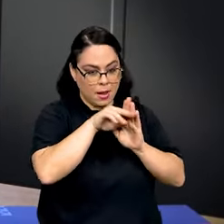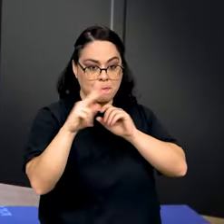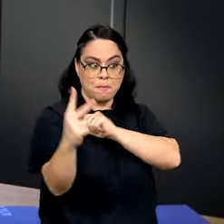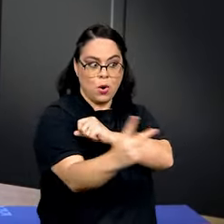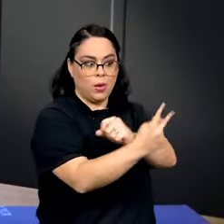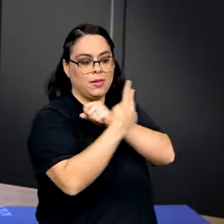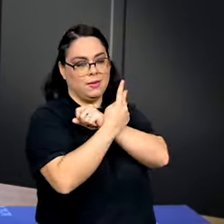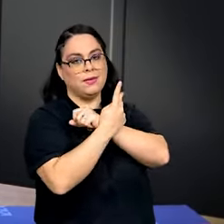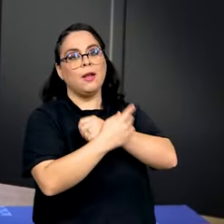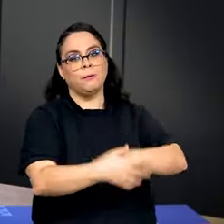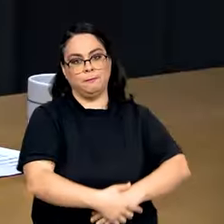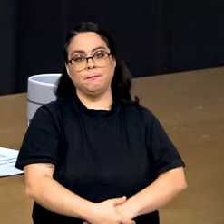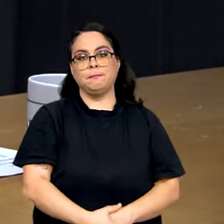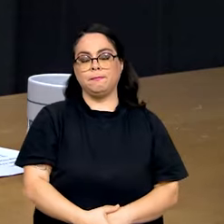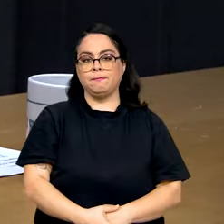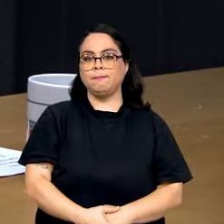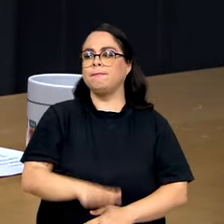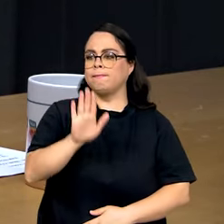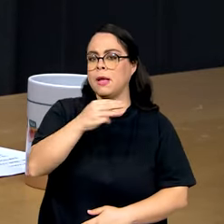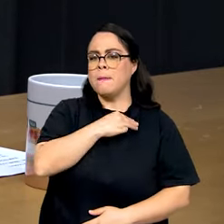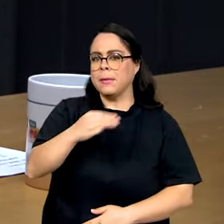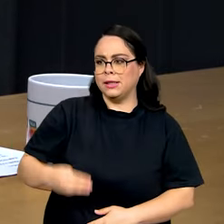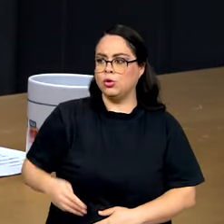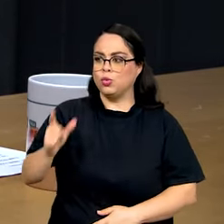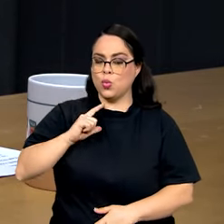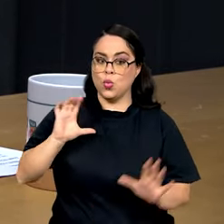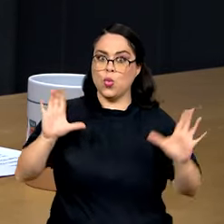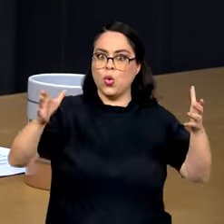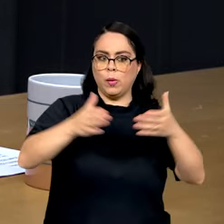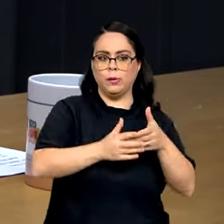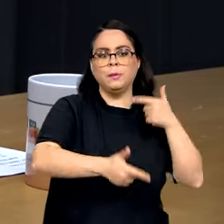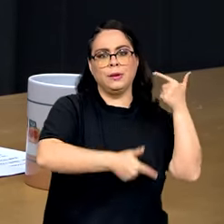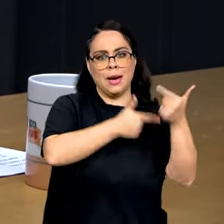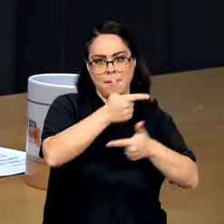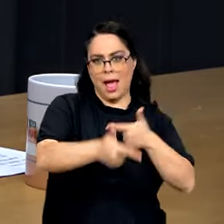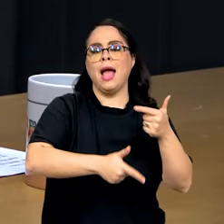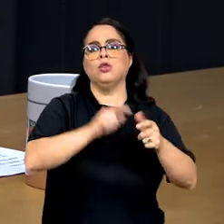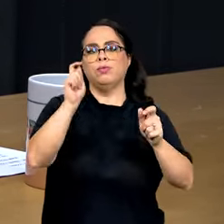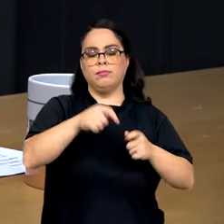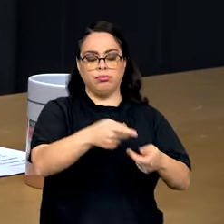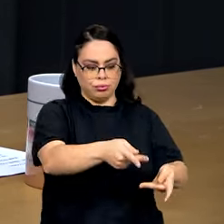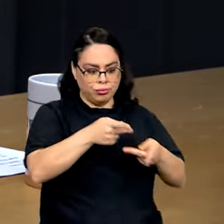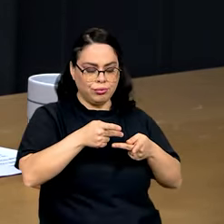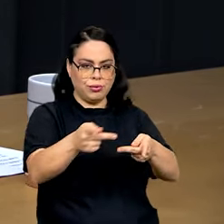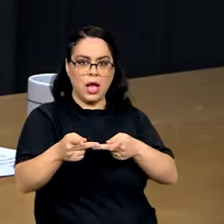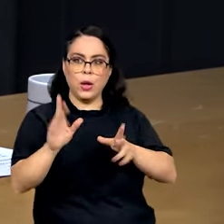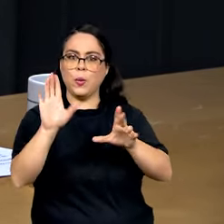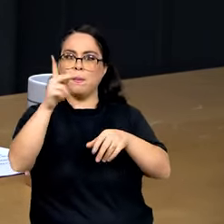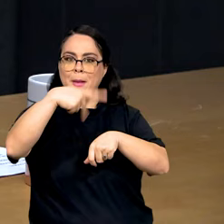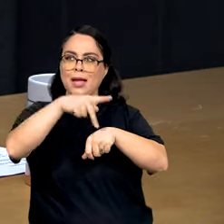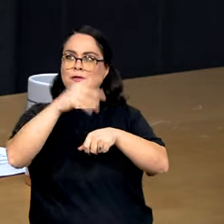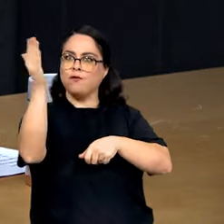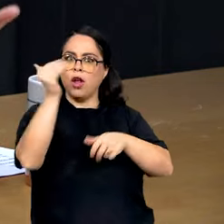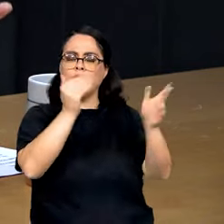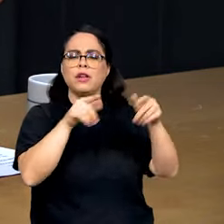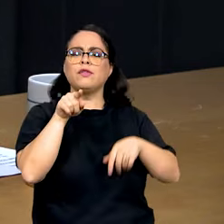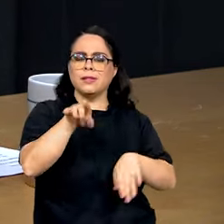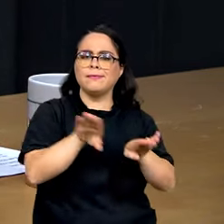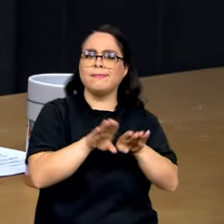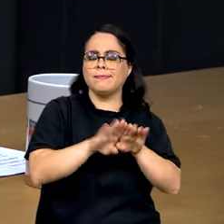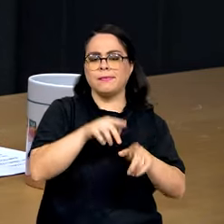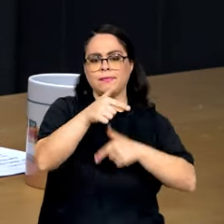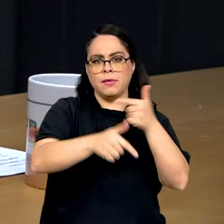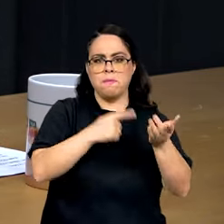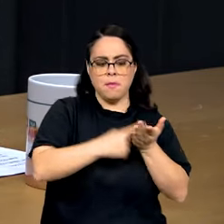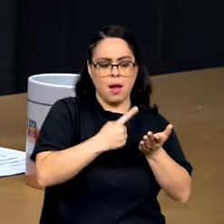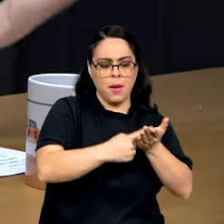rede de proteção Além da Força Tarefa né além da a recepção de várias delegações aqui o senhor trabalhou pela aliança